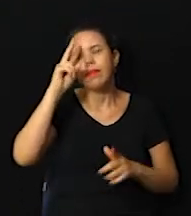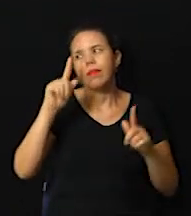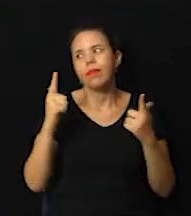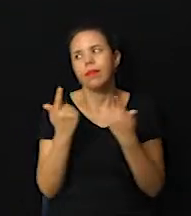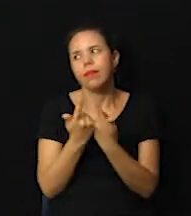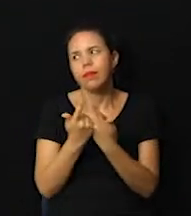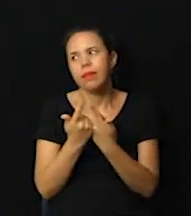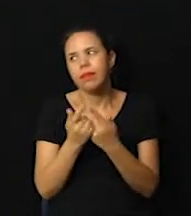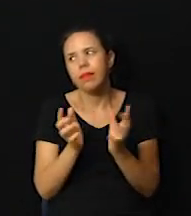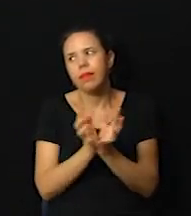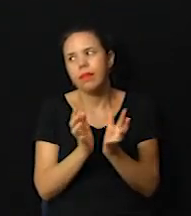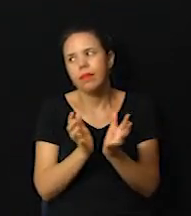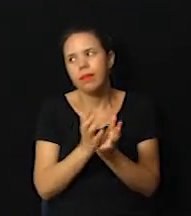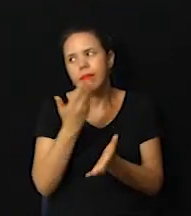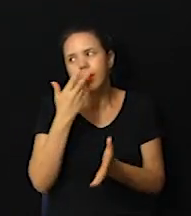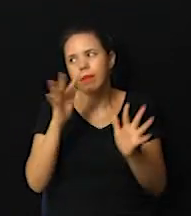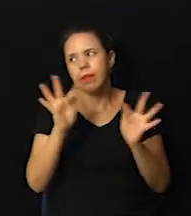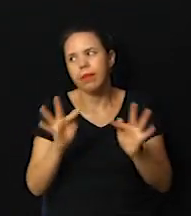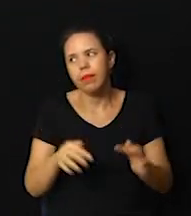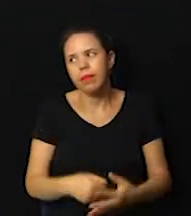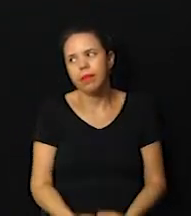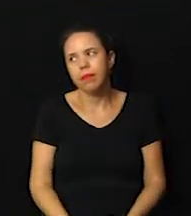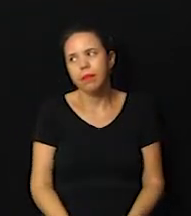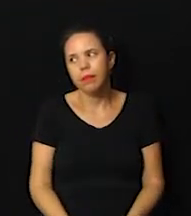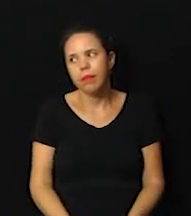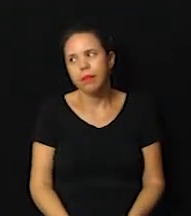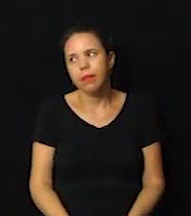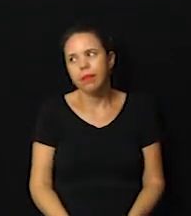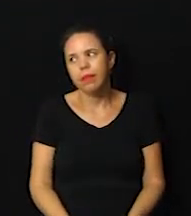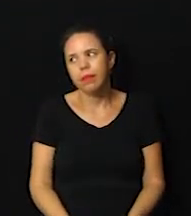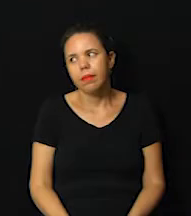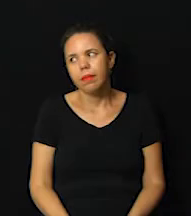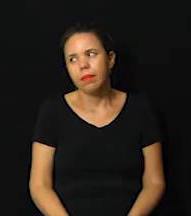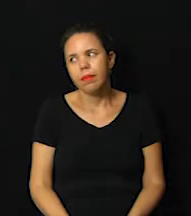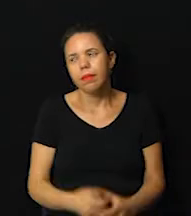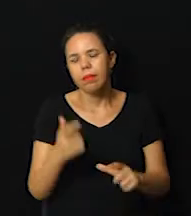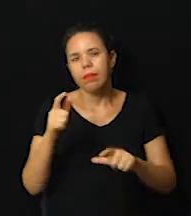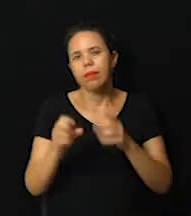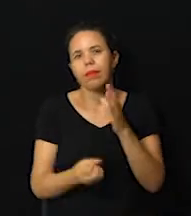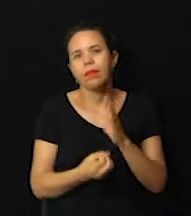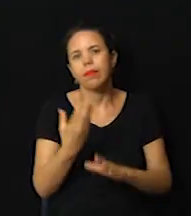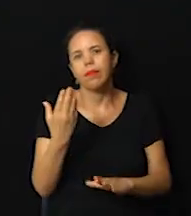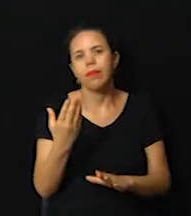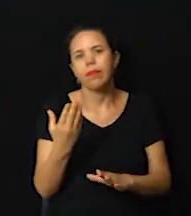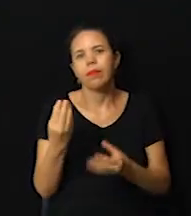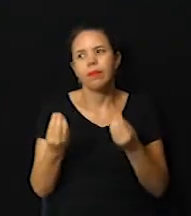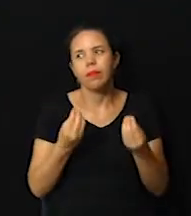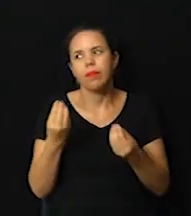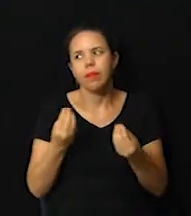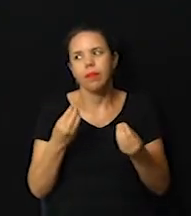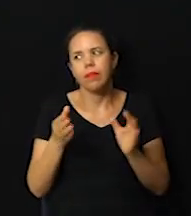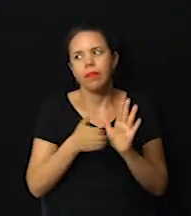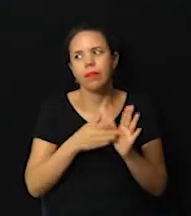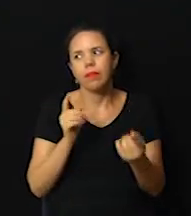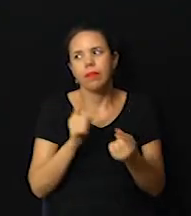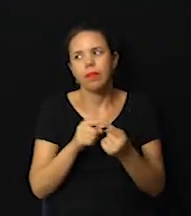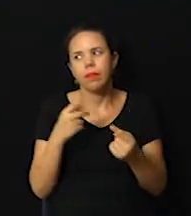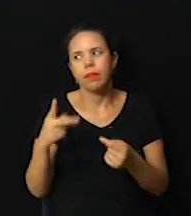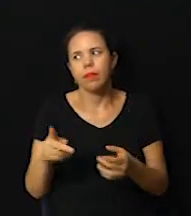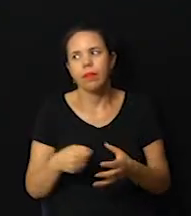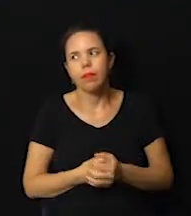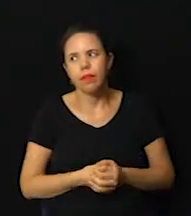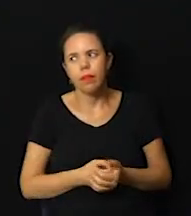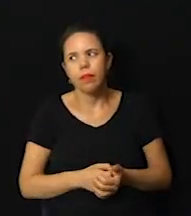Grupo Comunitário Criança Feliz. De onde surgiu? Qual o propósito